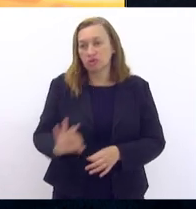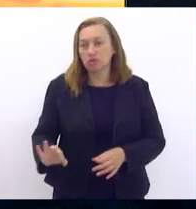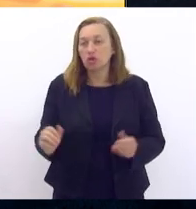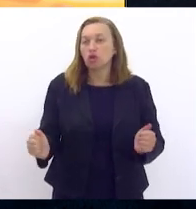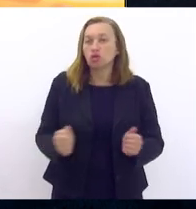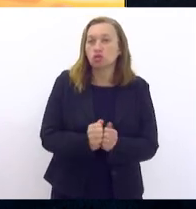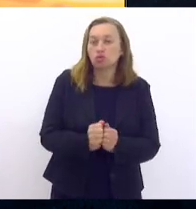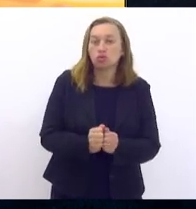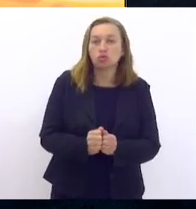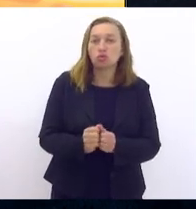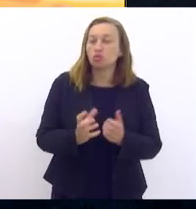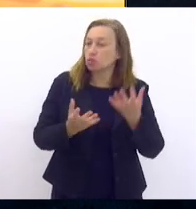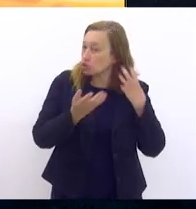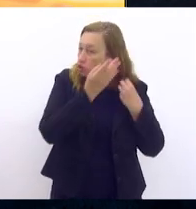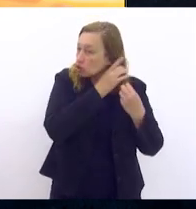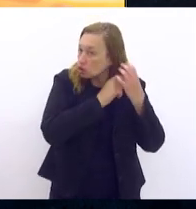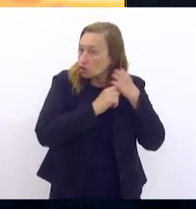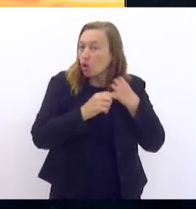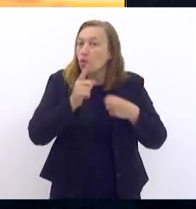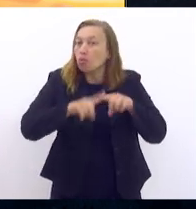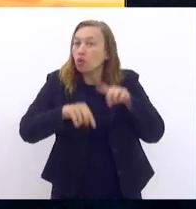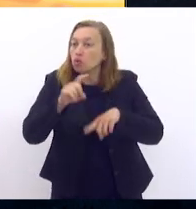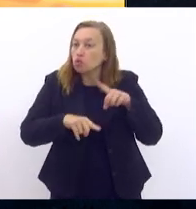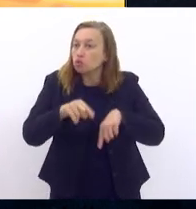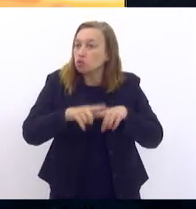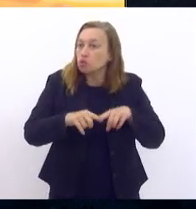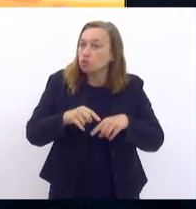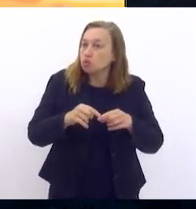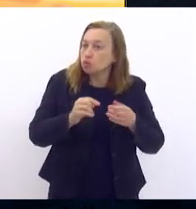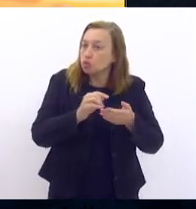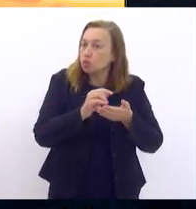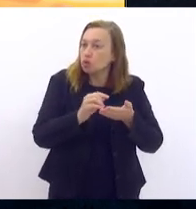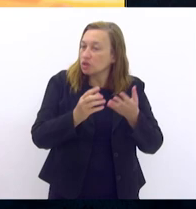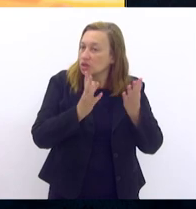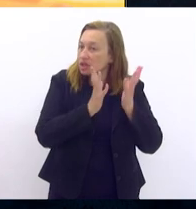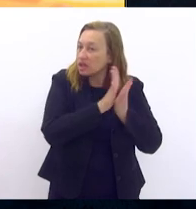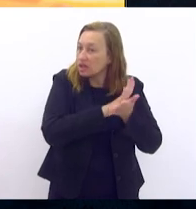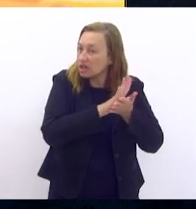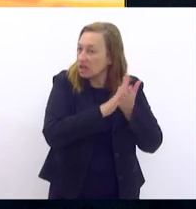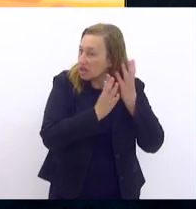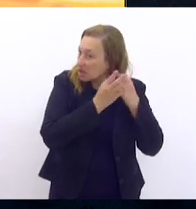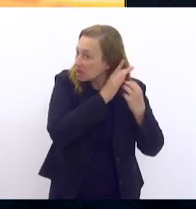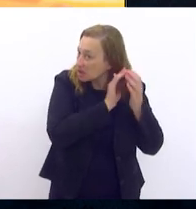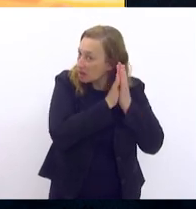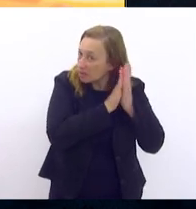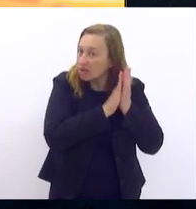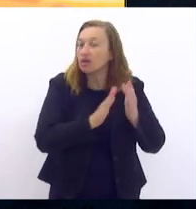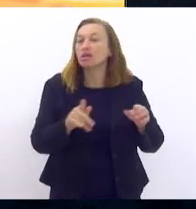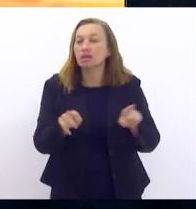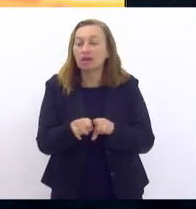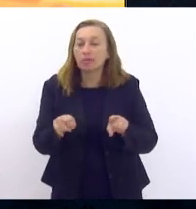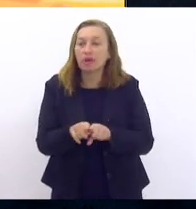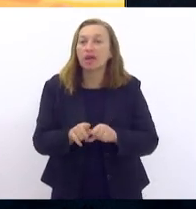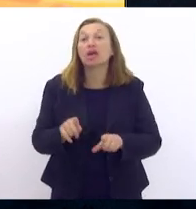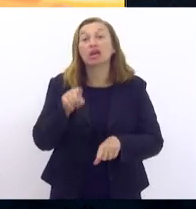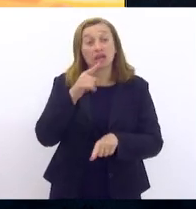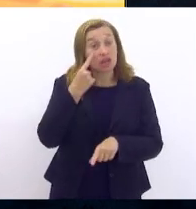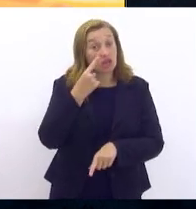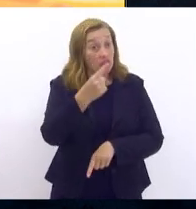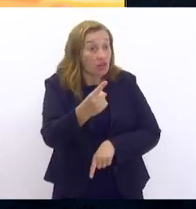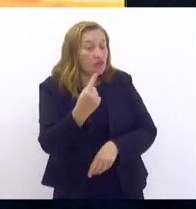frasco do shampoo junto com os produtos que levaram um ano para serem descartados aquilo ali a gente tem que achar uma solução